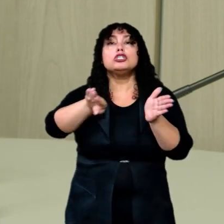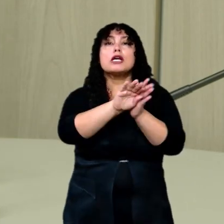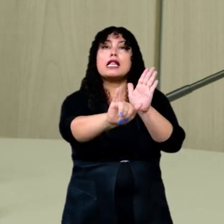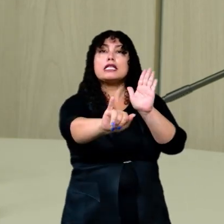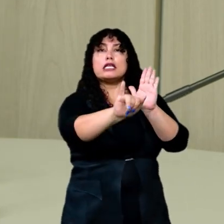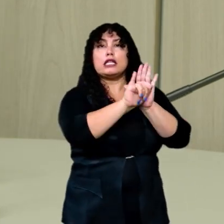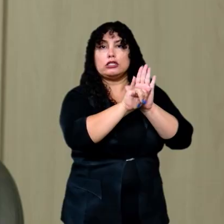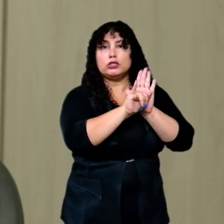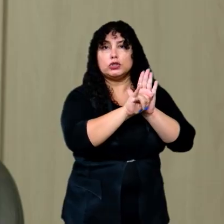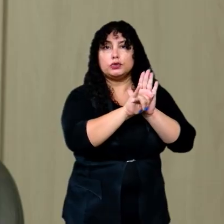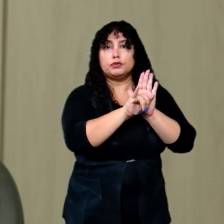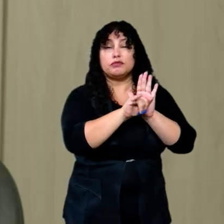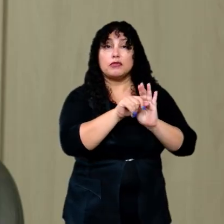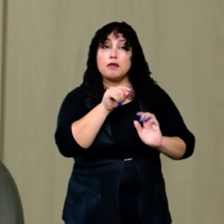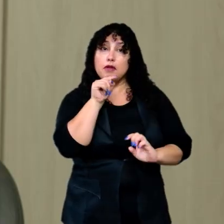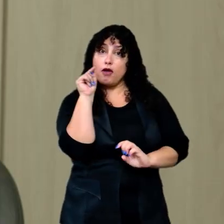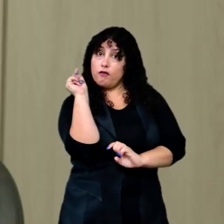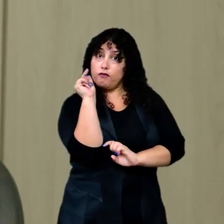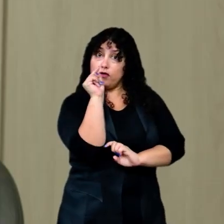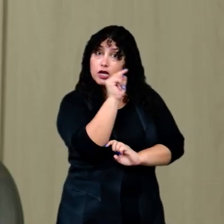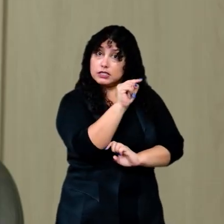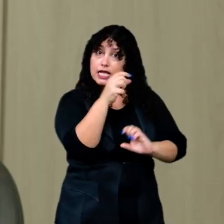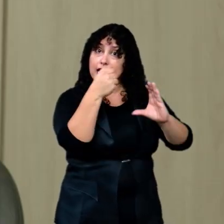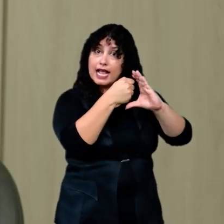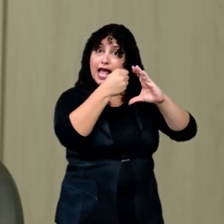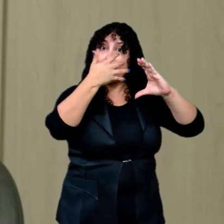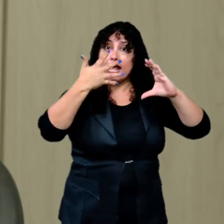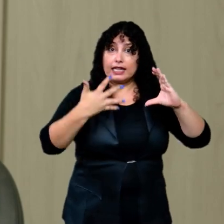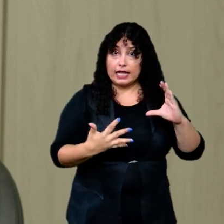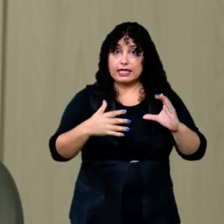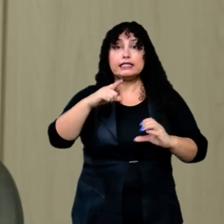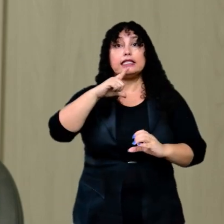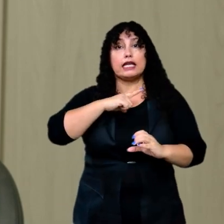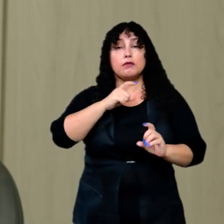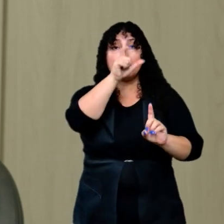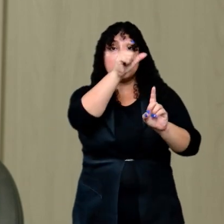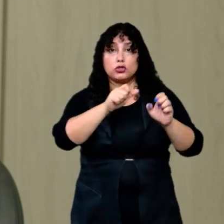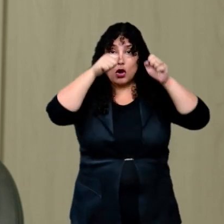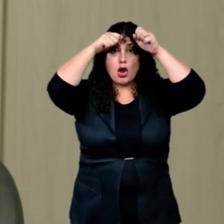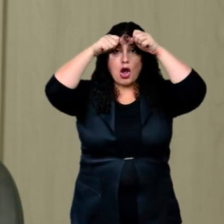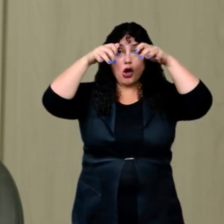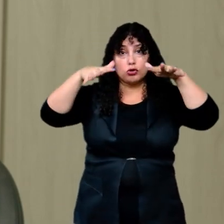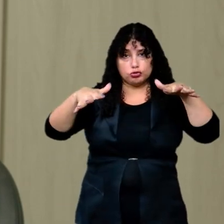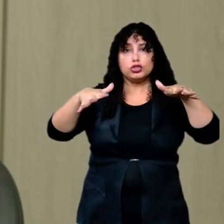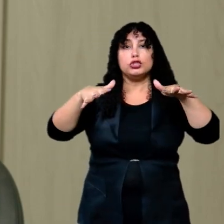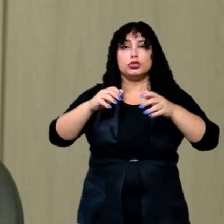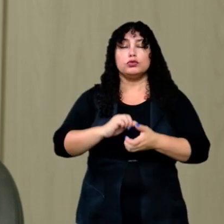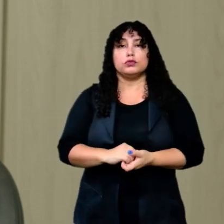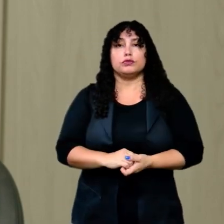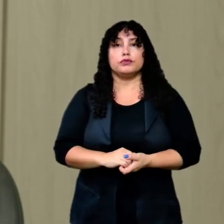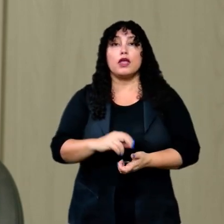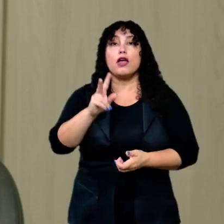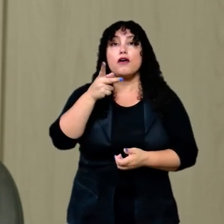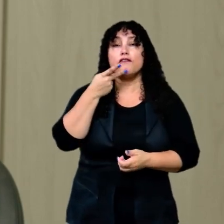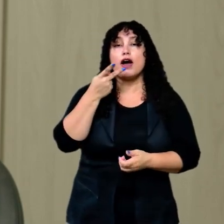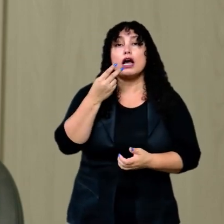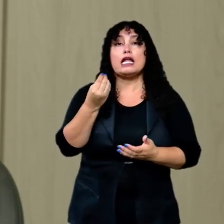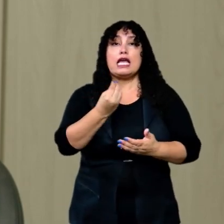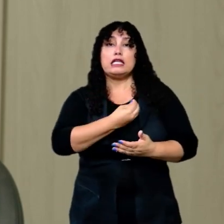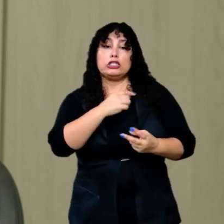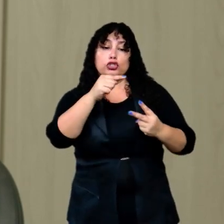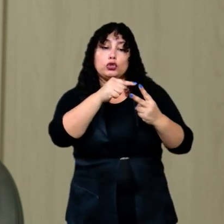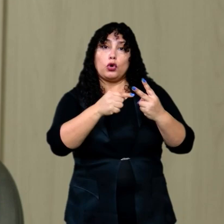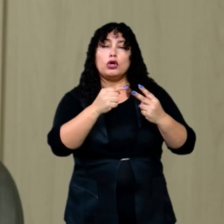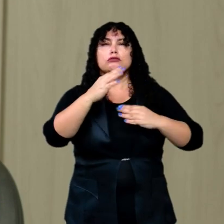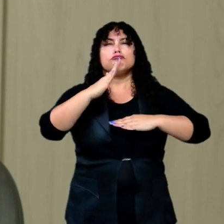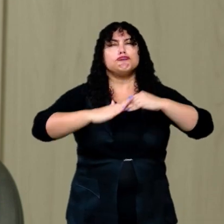identificação? Para você caracterizar que você tem uma pessoa com autismo, né? Assim, eu falo que existem 2